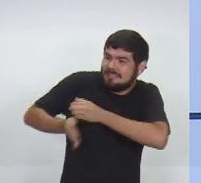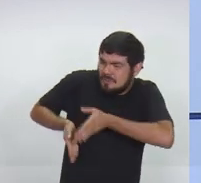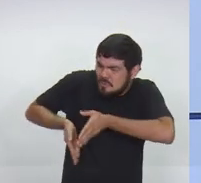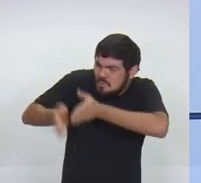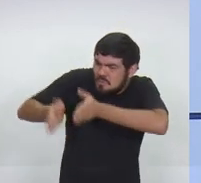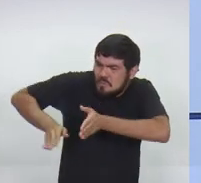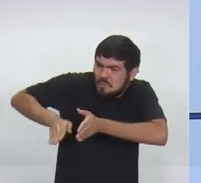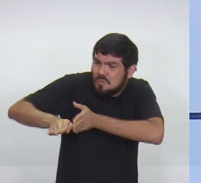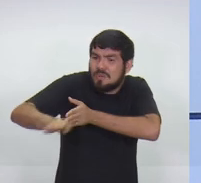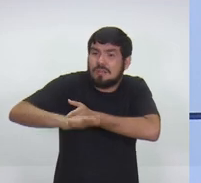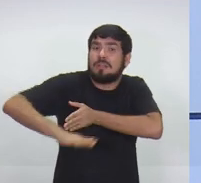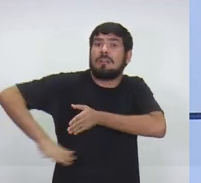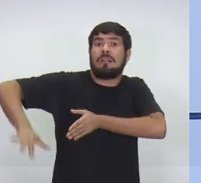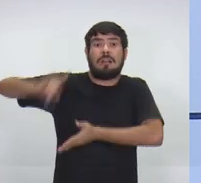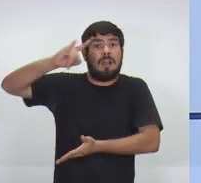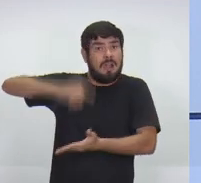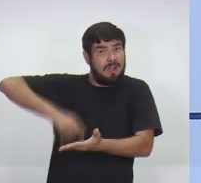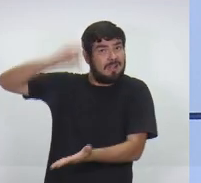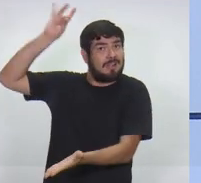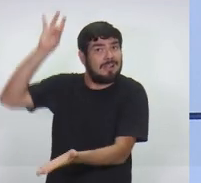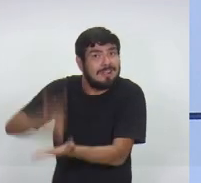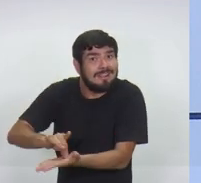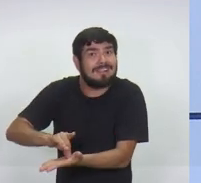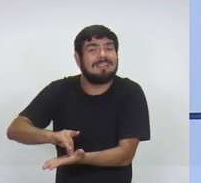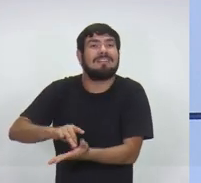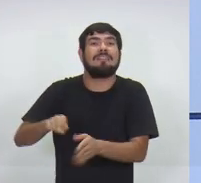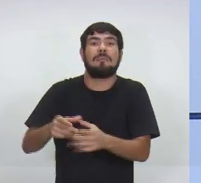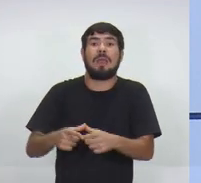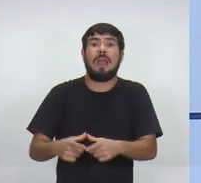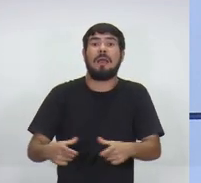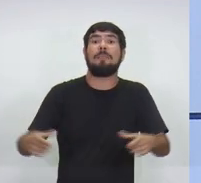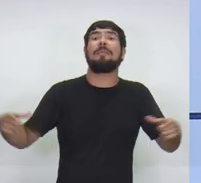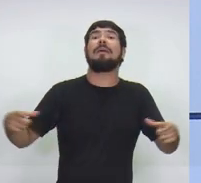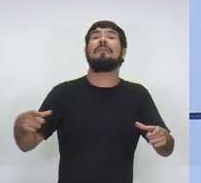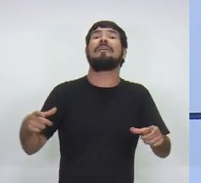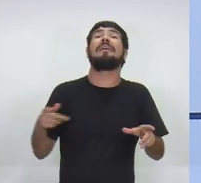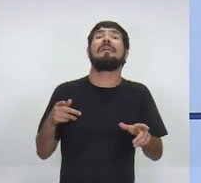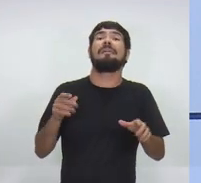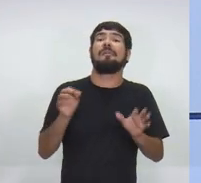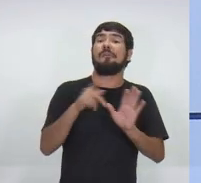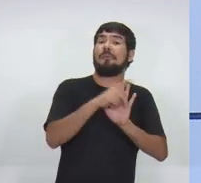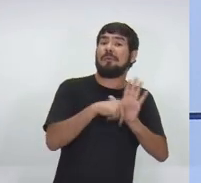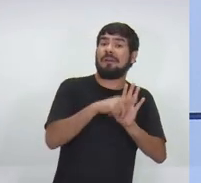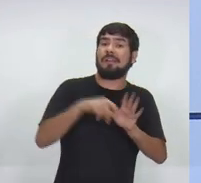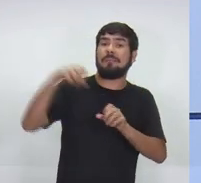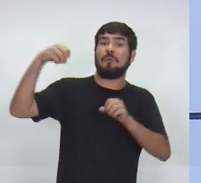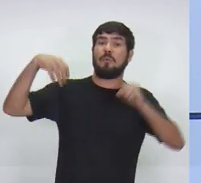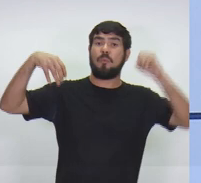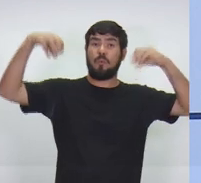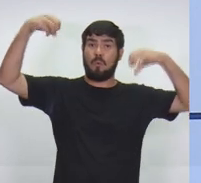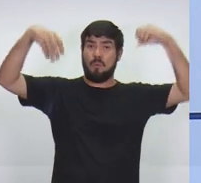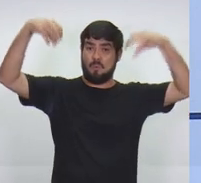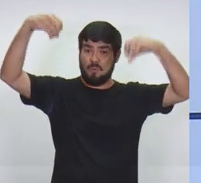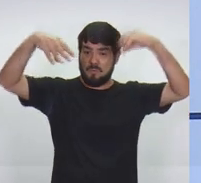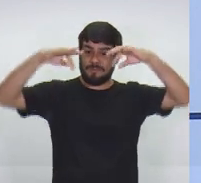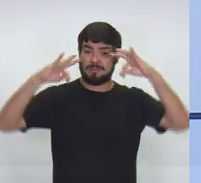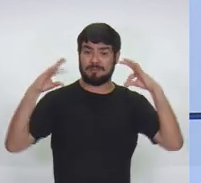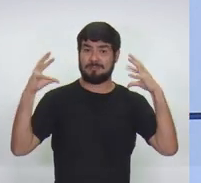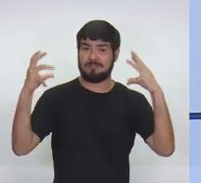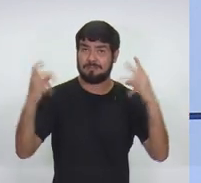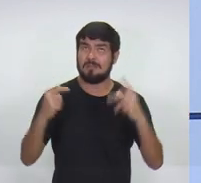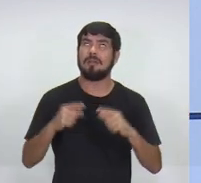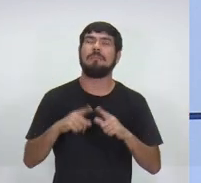fundiária e vamos ampliar junto ao governo federal o programa luz para todos mas eu estou muito preocupado com essa história da